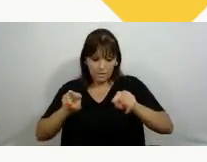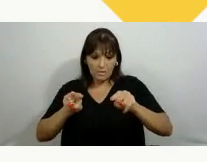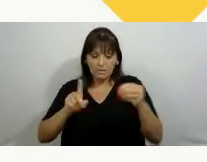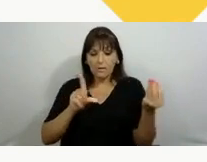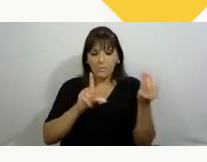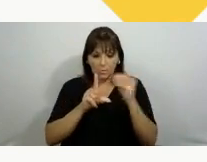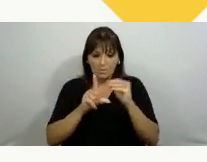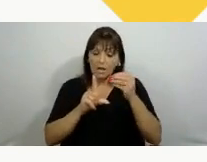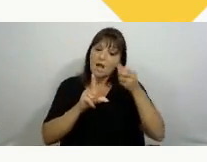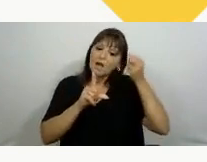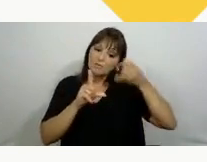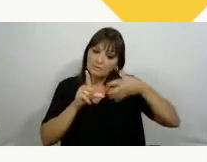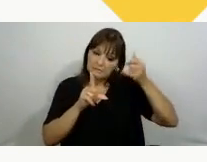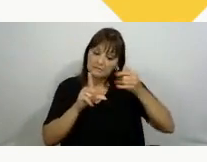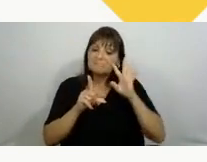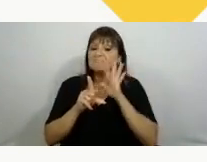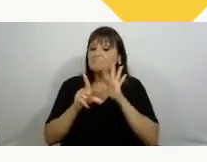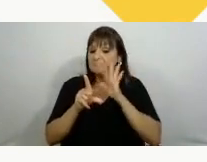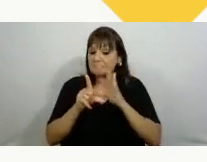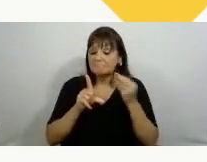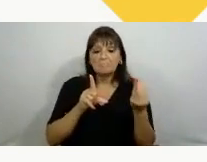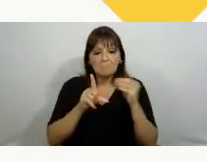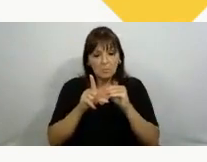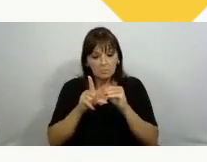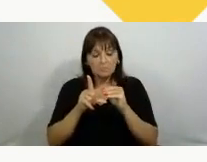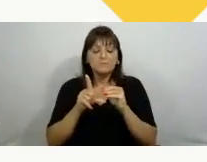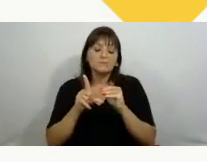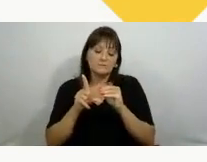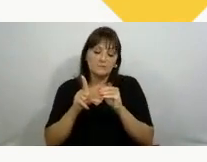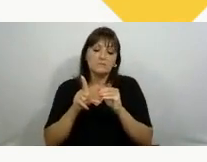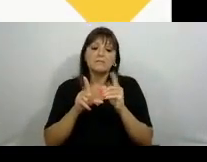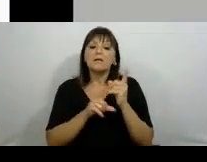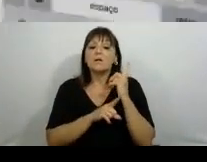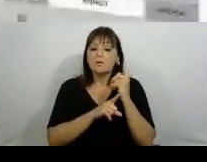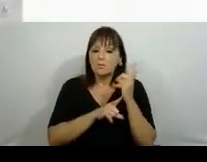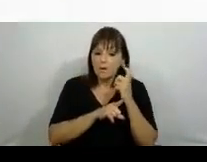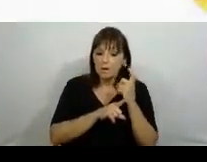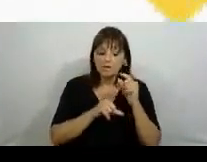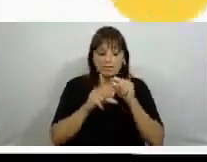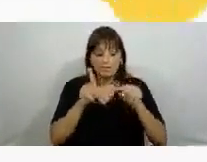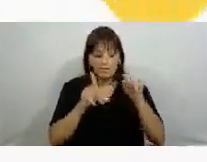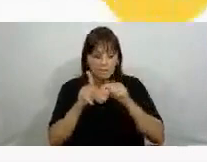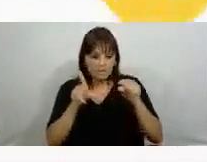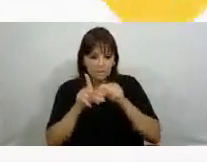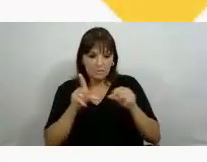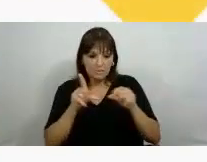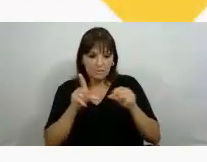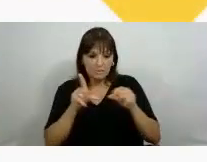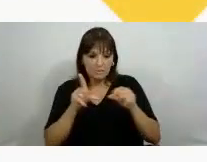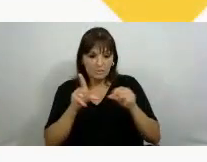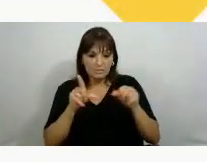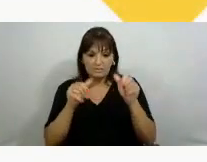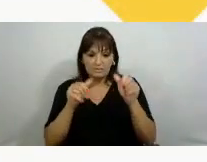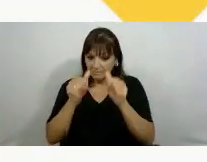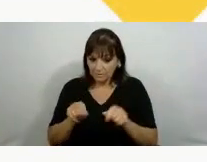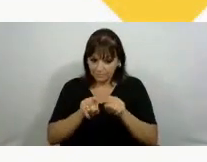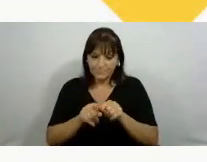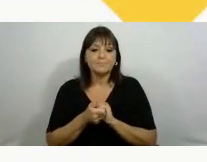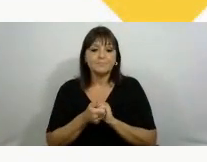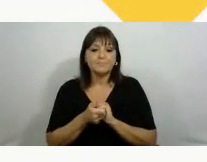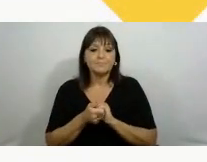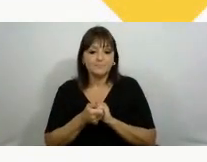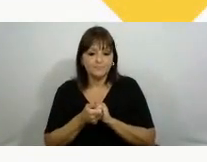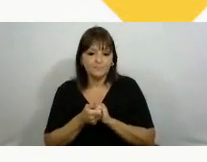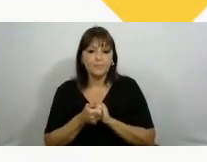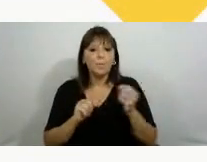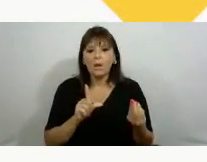bacana. Então, pode ser adicionado o Alt e também na legenda da sua imagem. O mesmo pode ser feito também adicionando o Alt